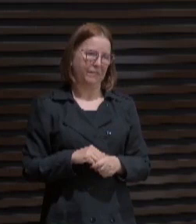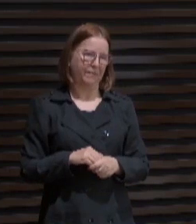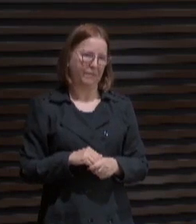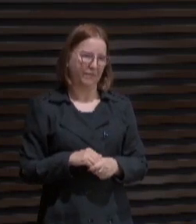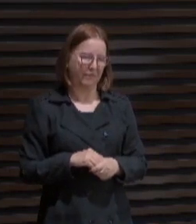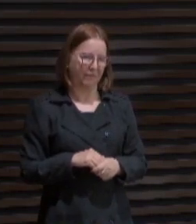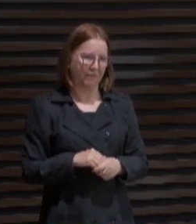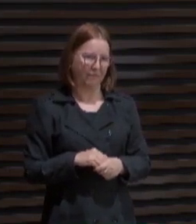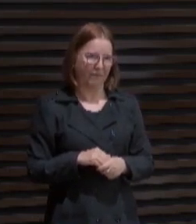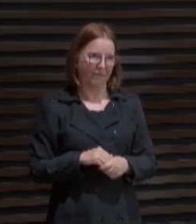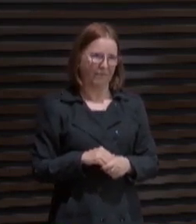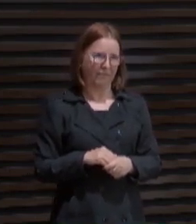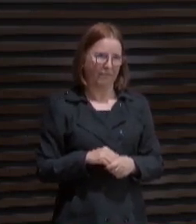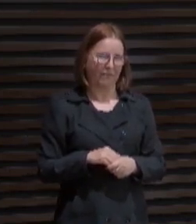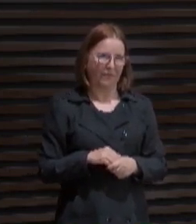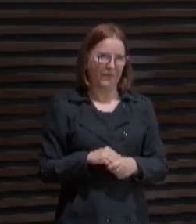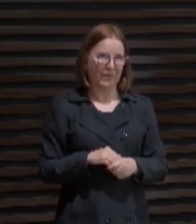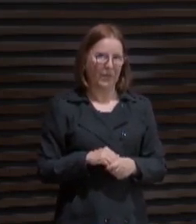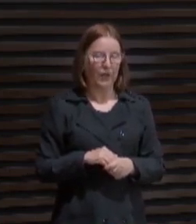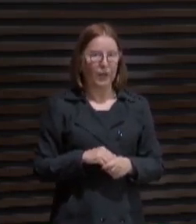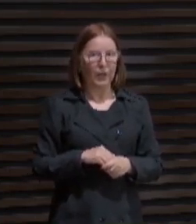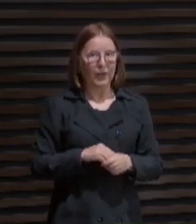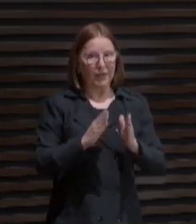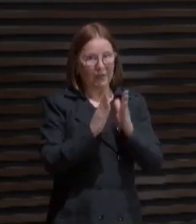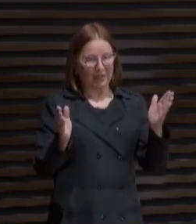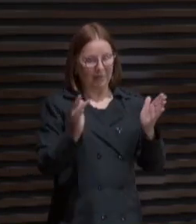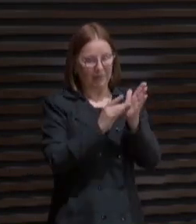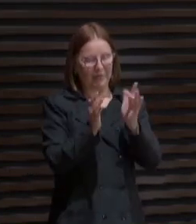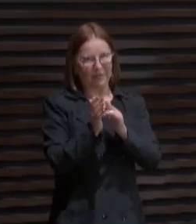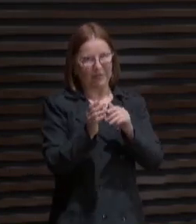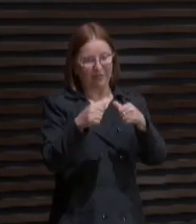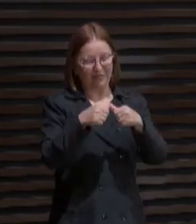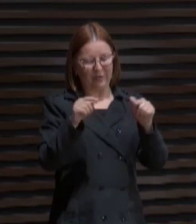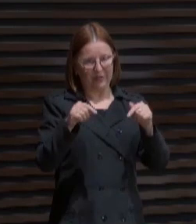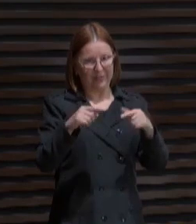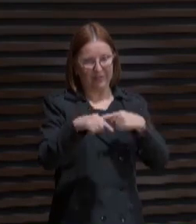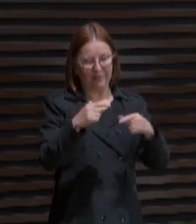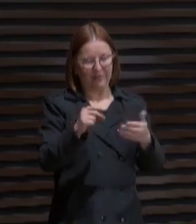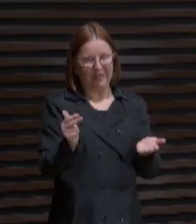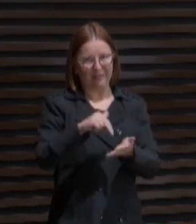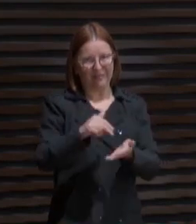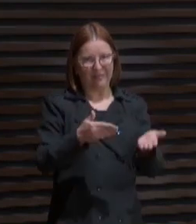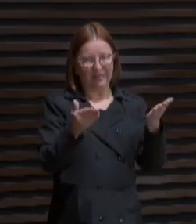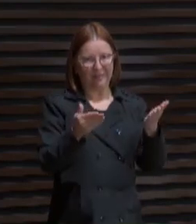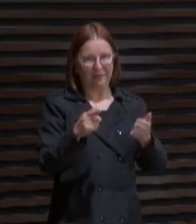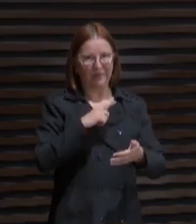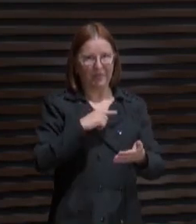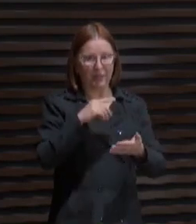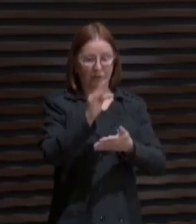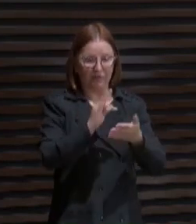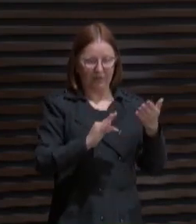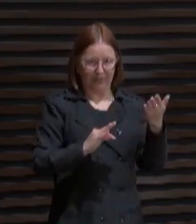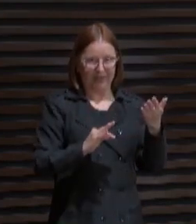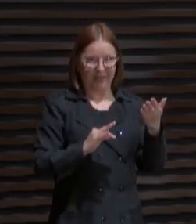Aliás, na quarentena em questão, há uma passagem específica que mostra bem o que acontece quando Cristo vem